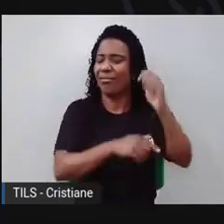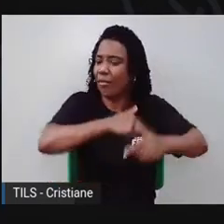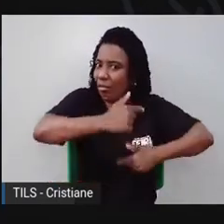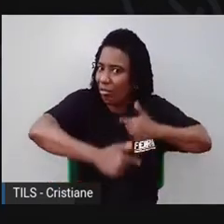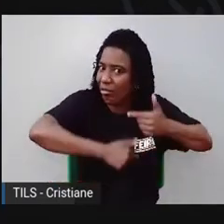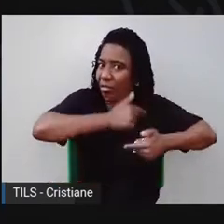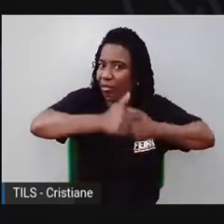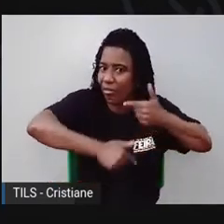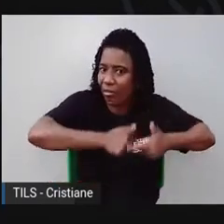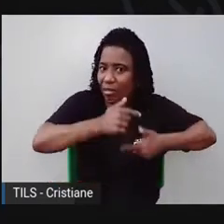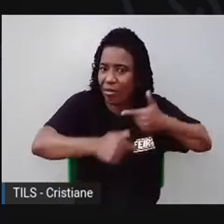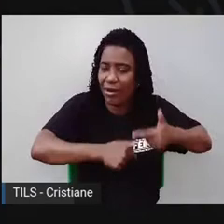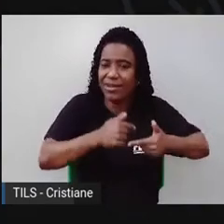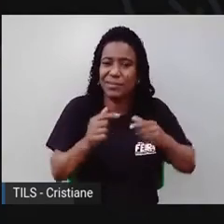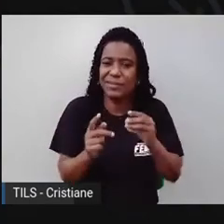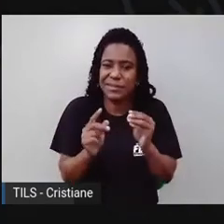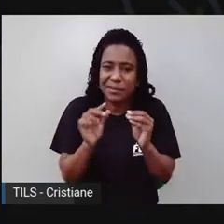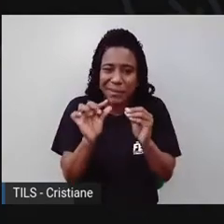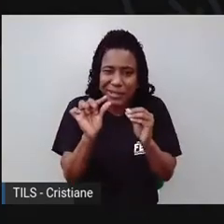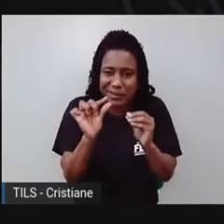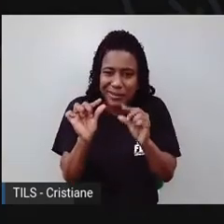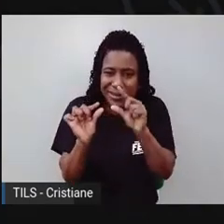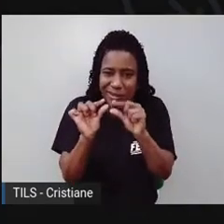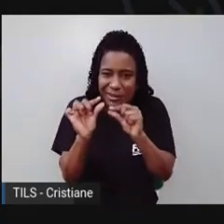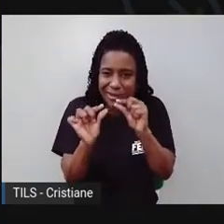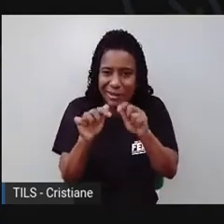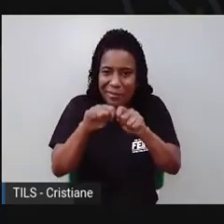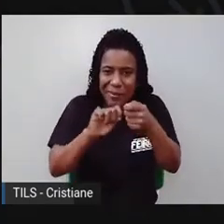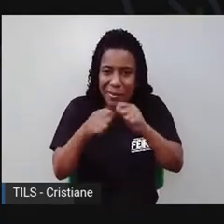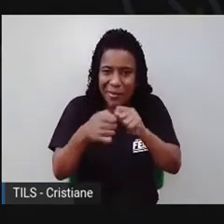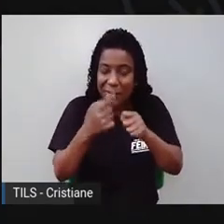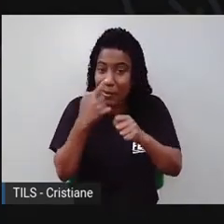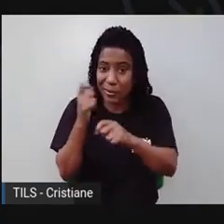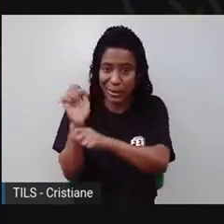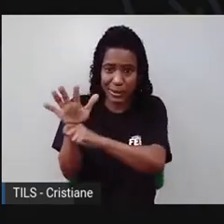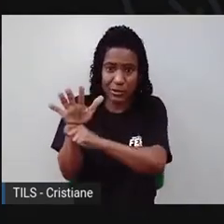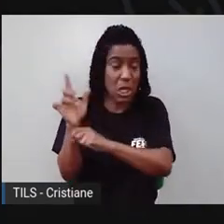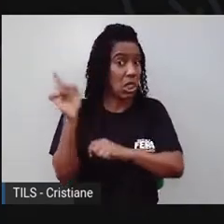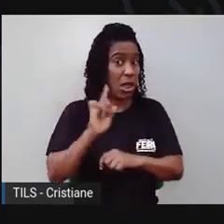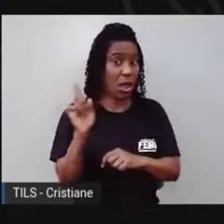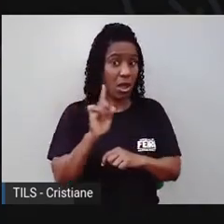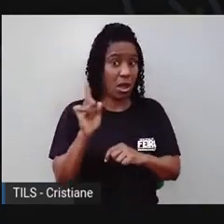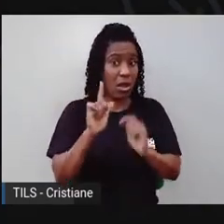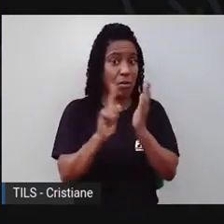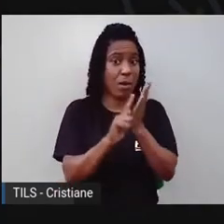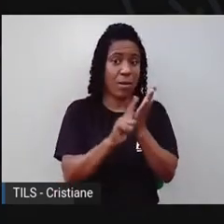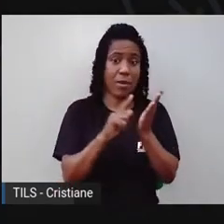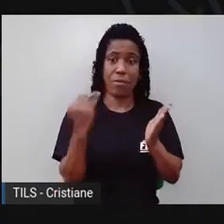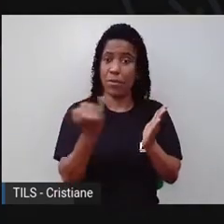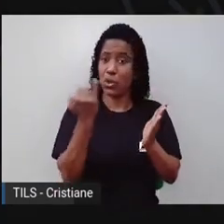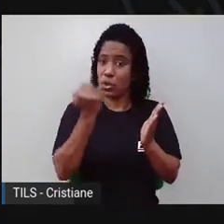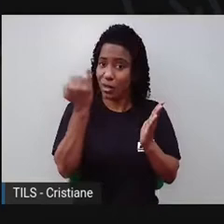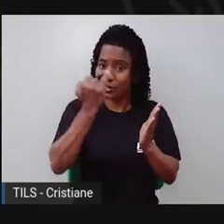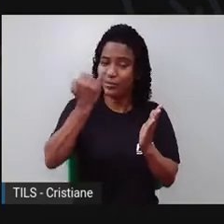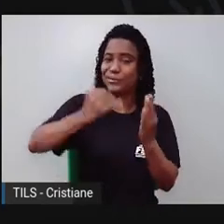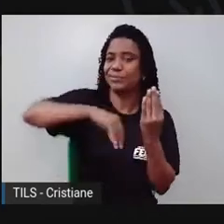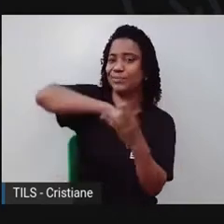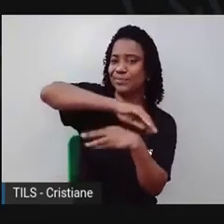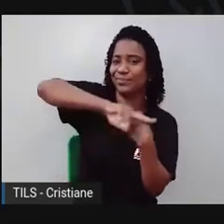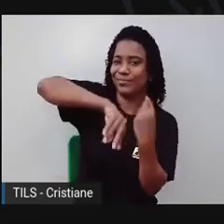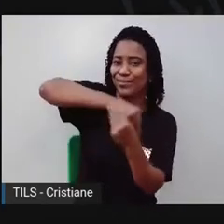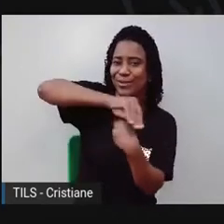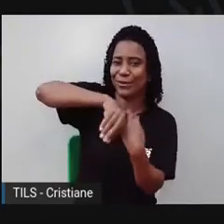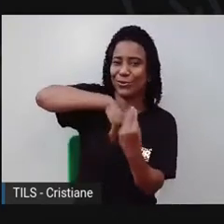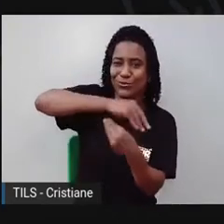manual, tudo feito à mão, né? Assim, no trabalho de arte mesmo. Aí eles